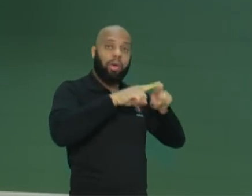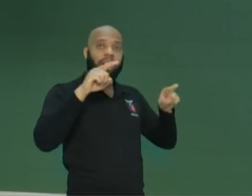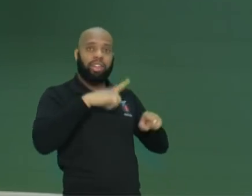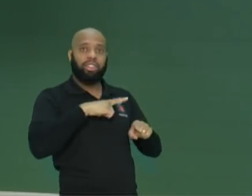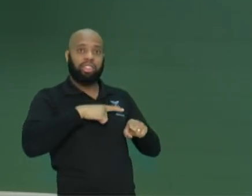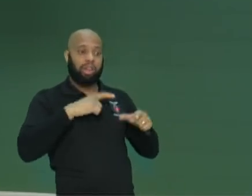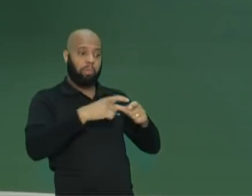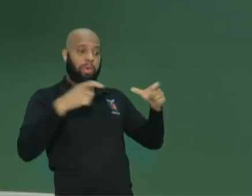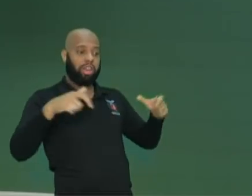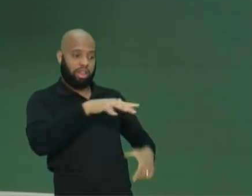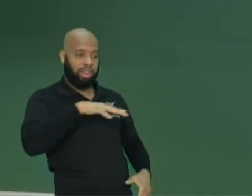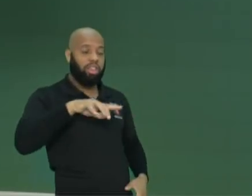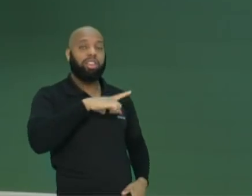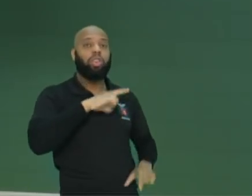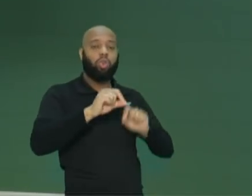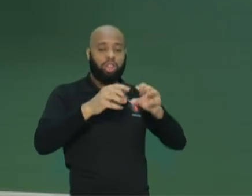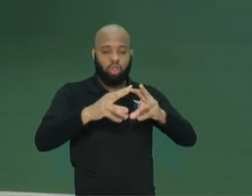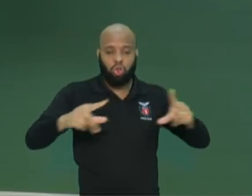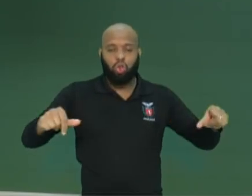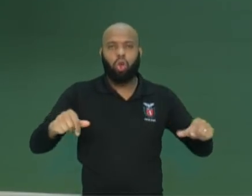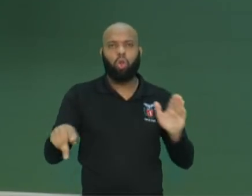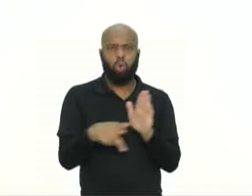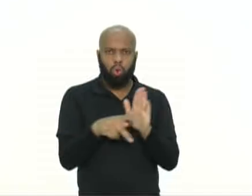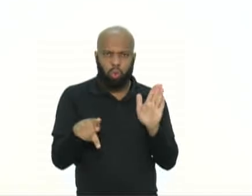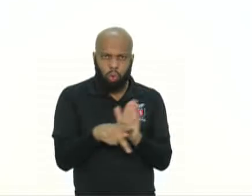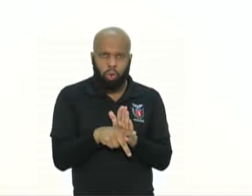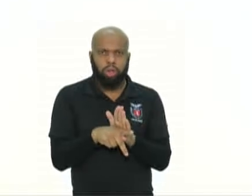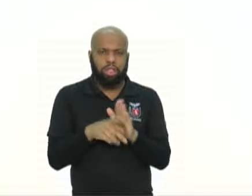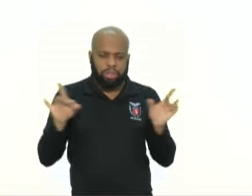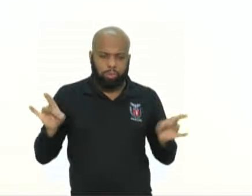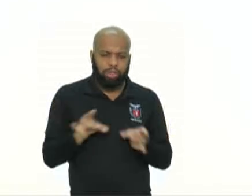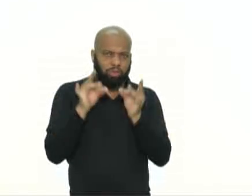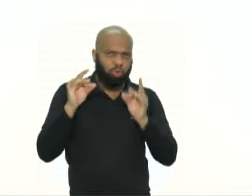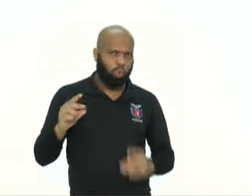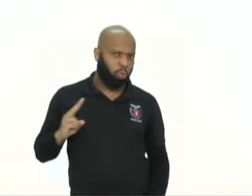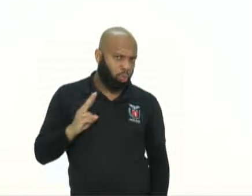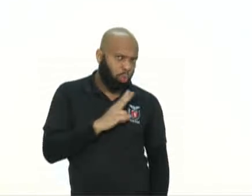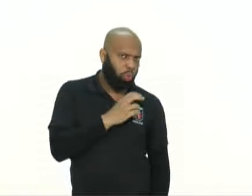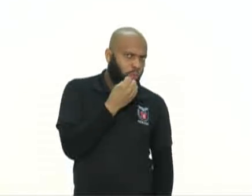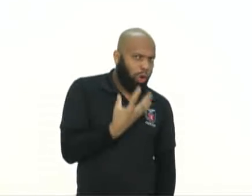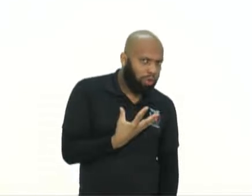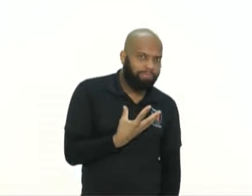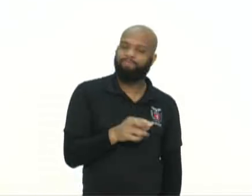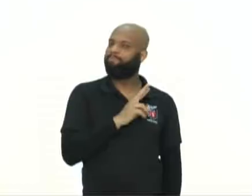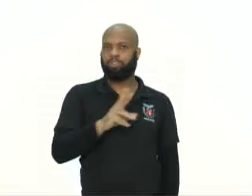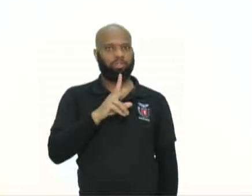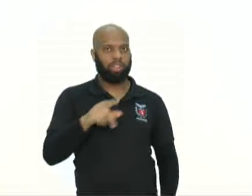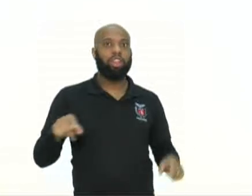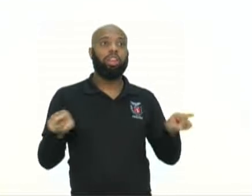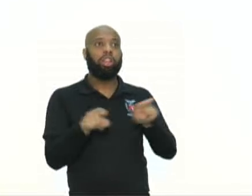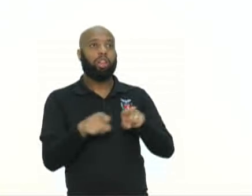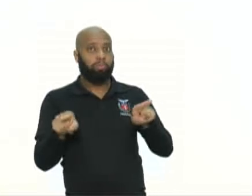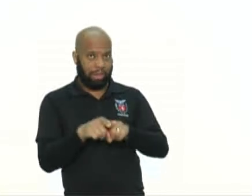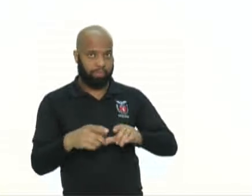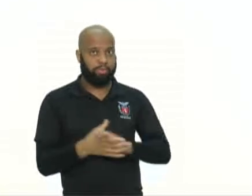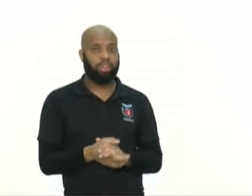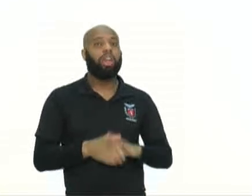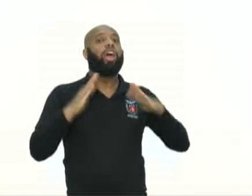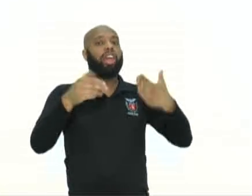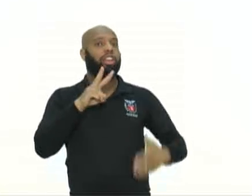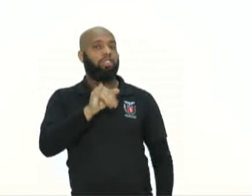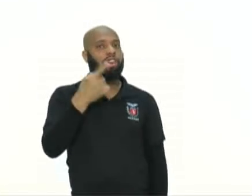parte da região tem solos que não são tão ricos assim em fertilidade. E aí nós vamos ver